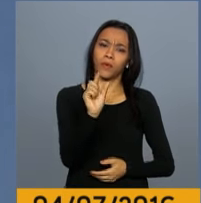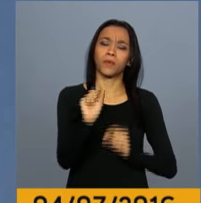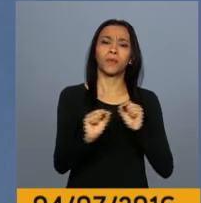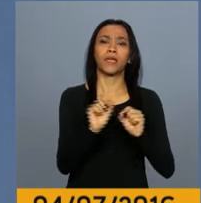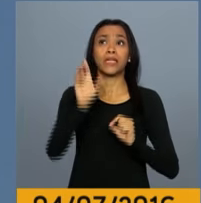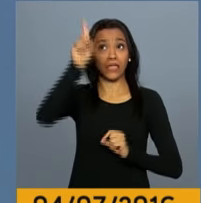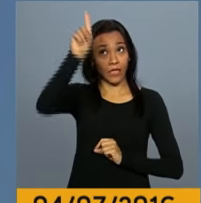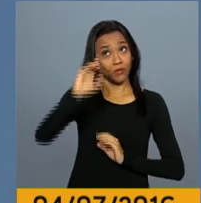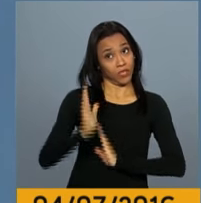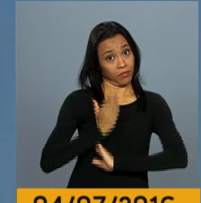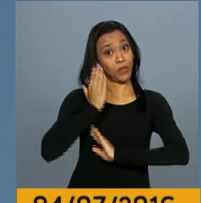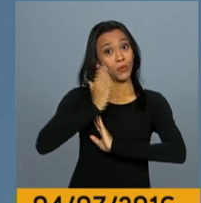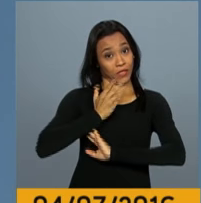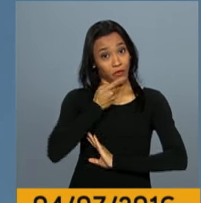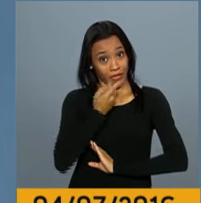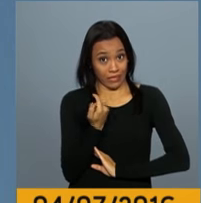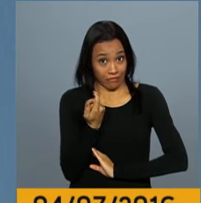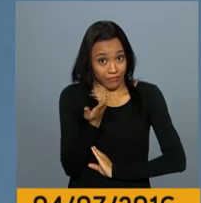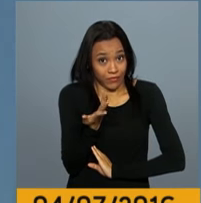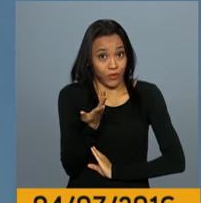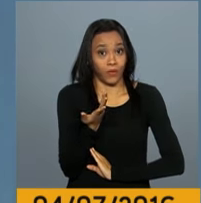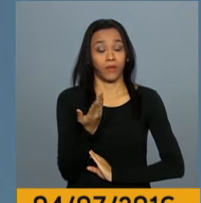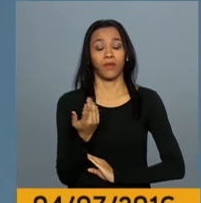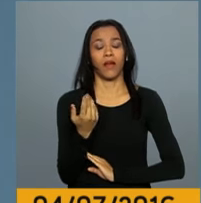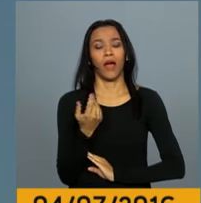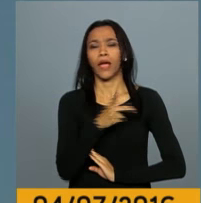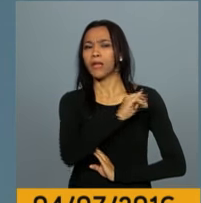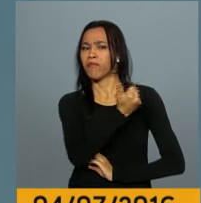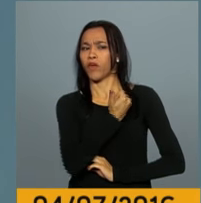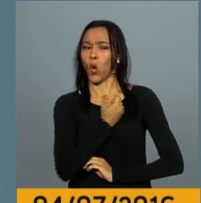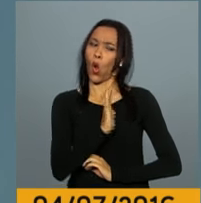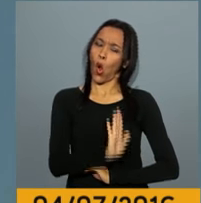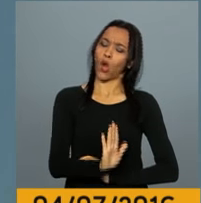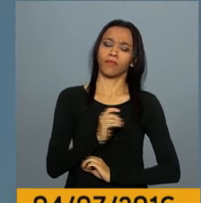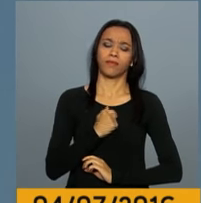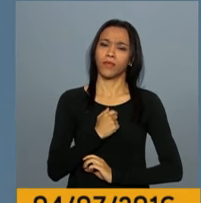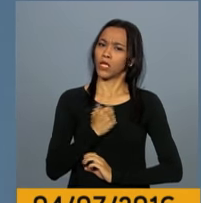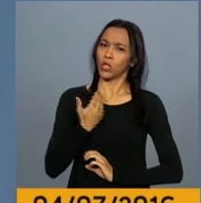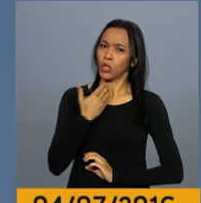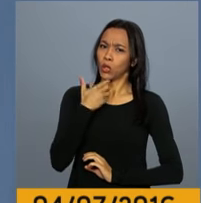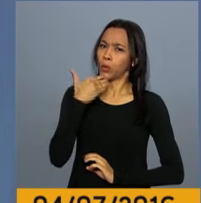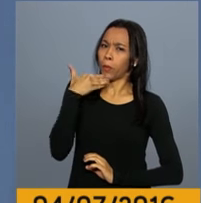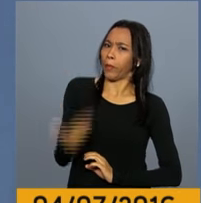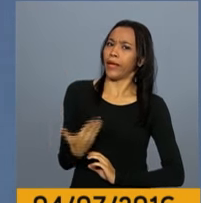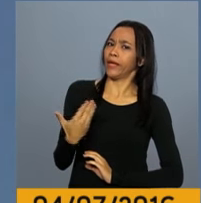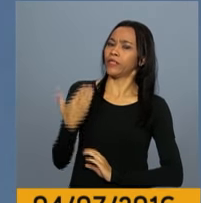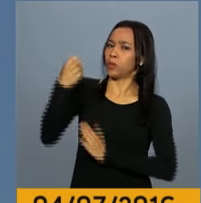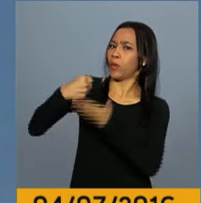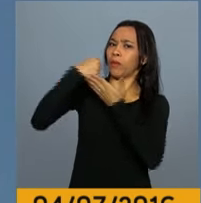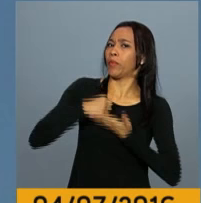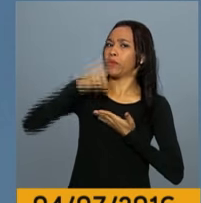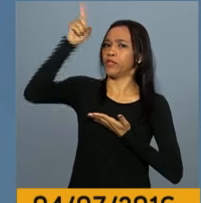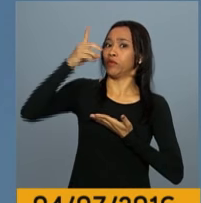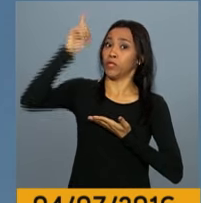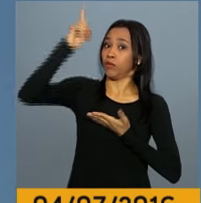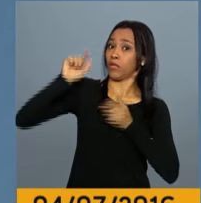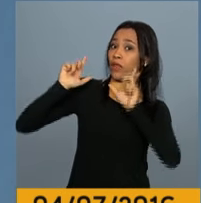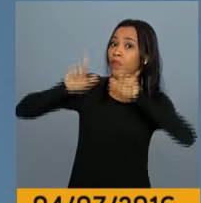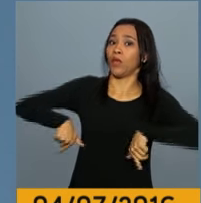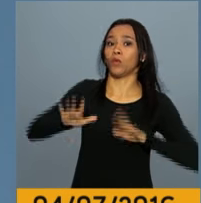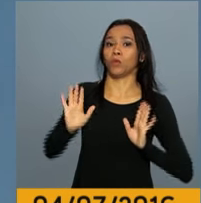que Deus estava me ajudando. E ele disse, olha, não pode, não pede a parceria de Deus, não. Deus não tem nada a ver com